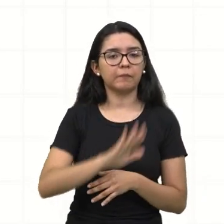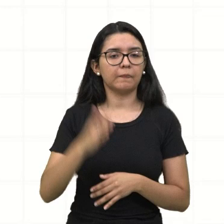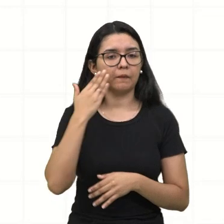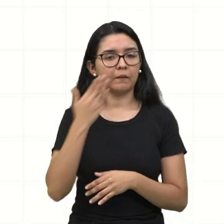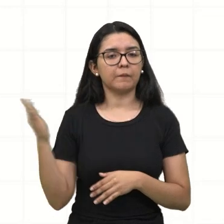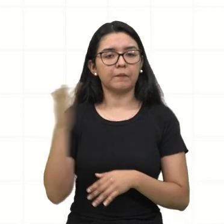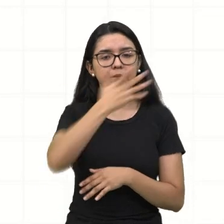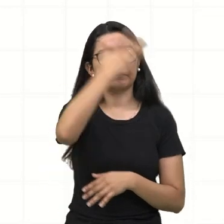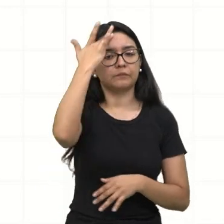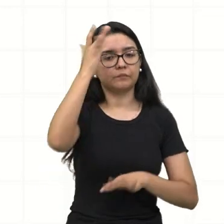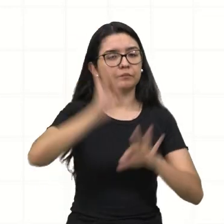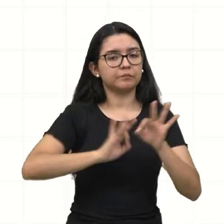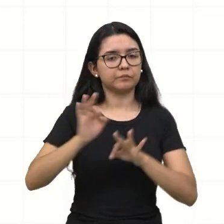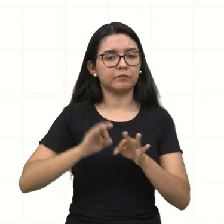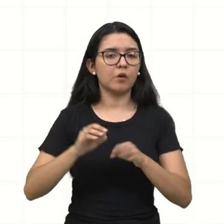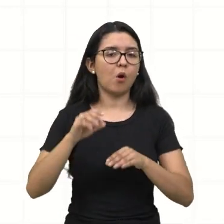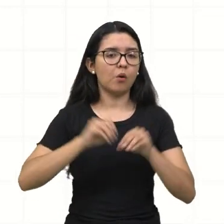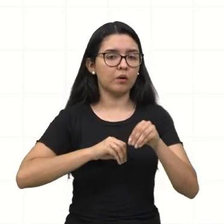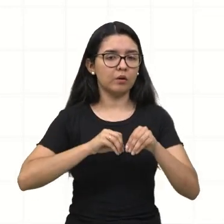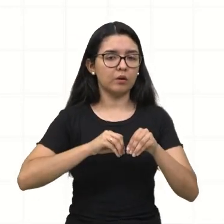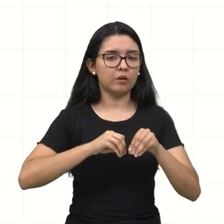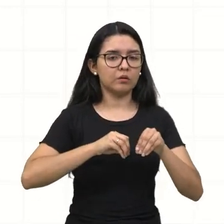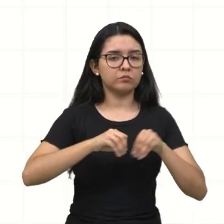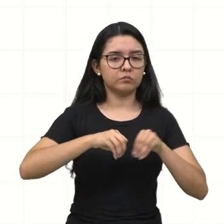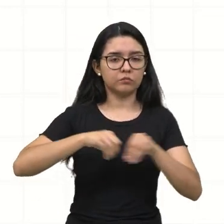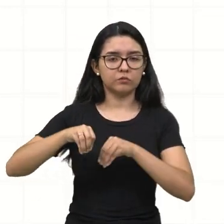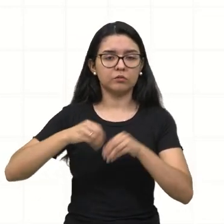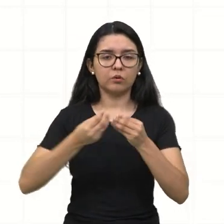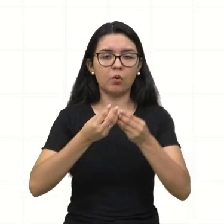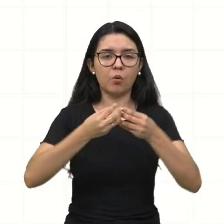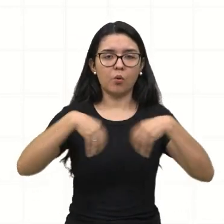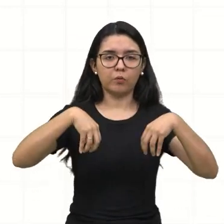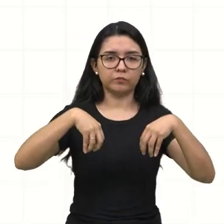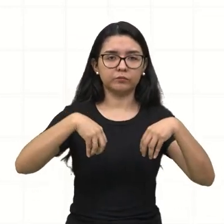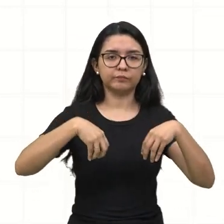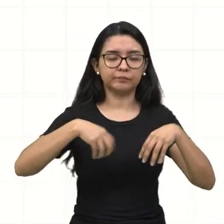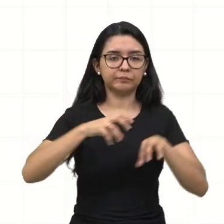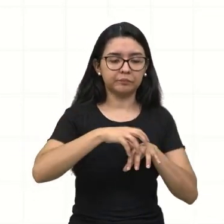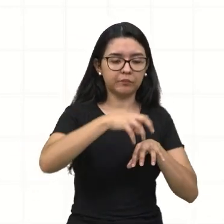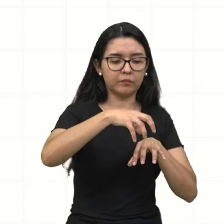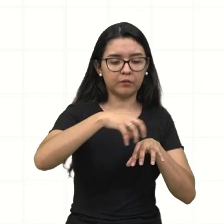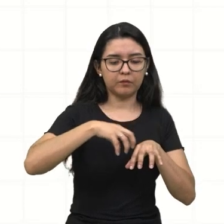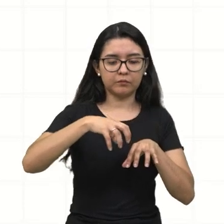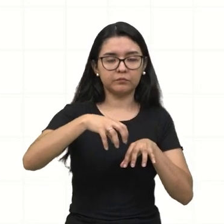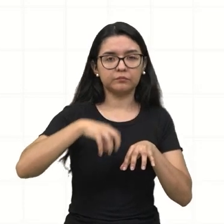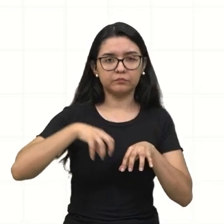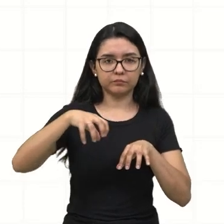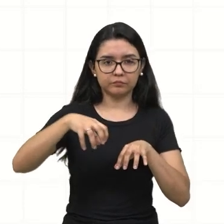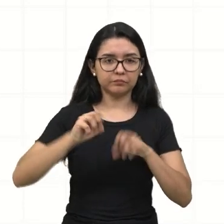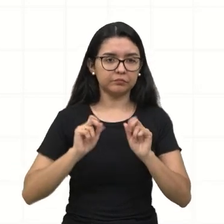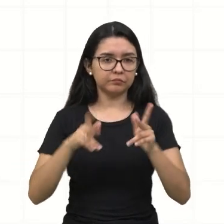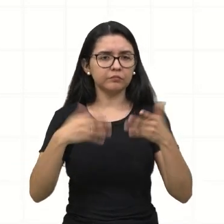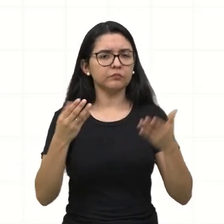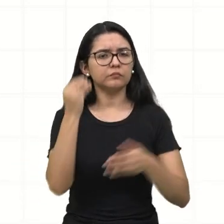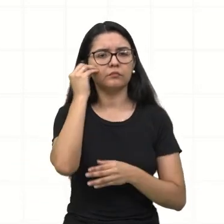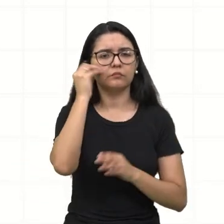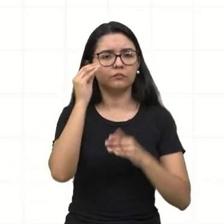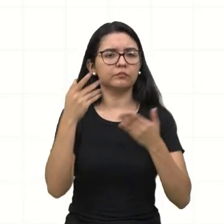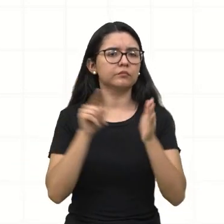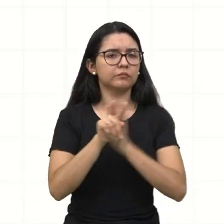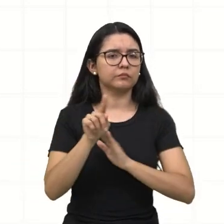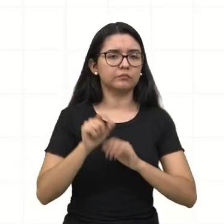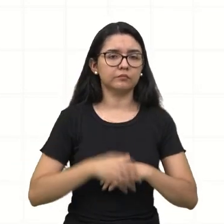aí armazenando os ovos, né, nas cartelas. E vamos ver o que acontece